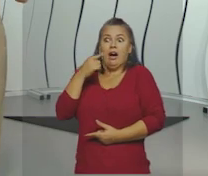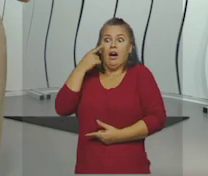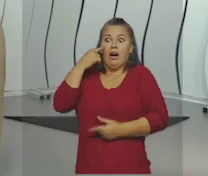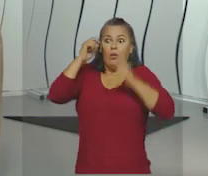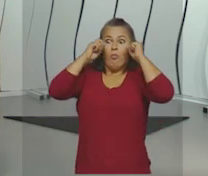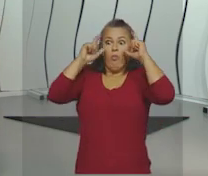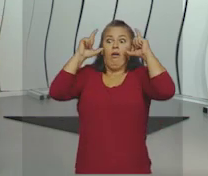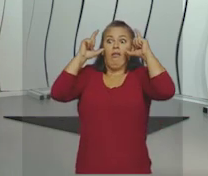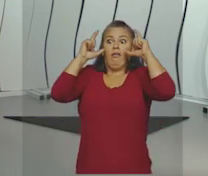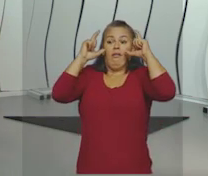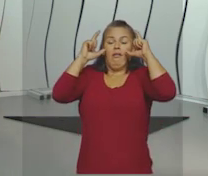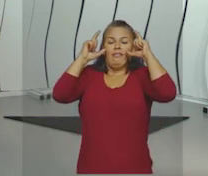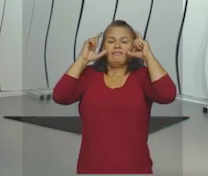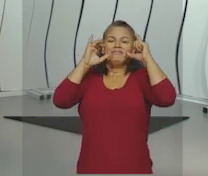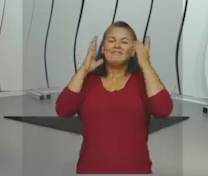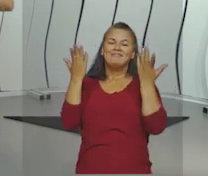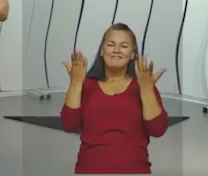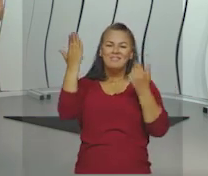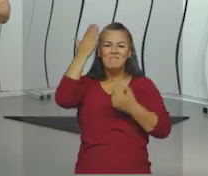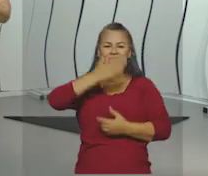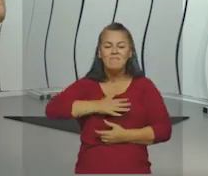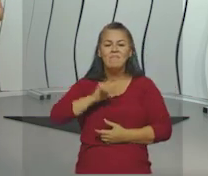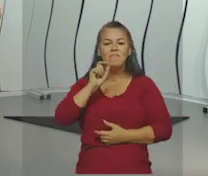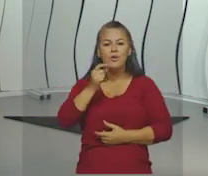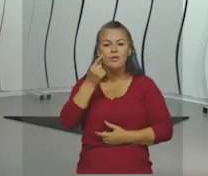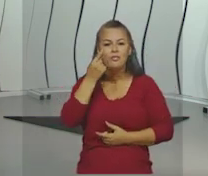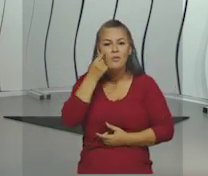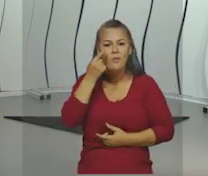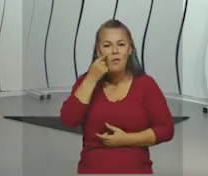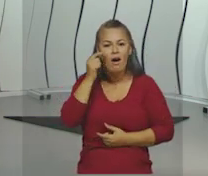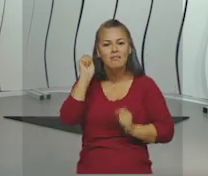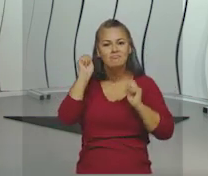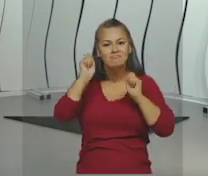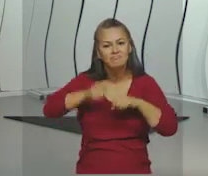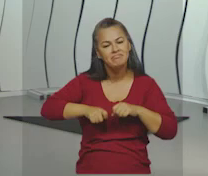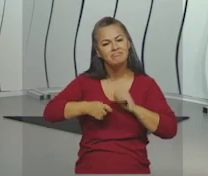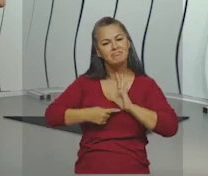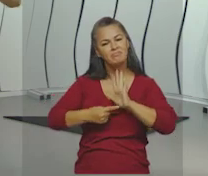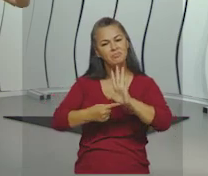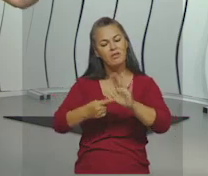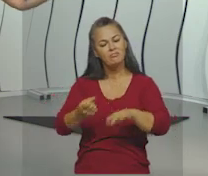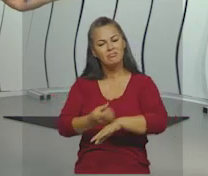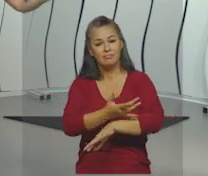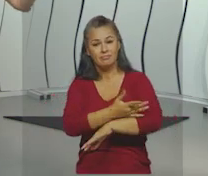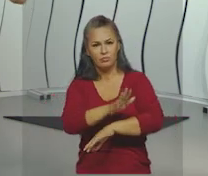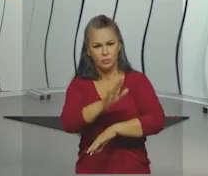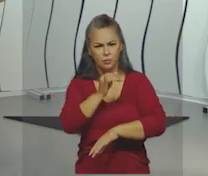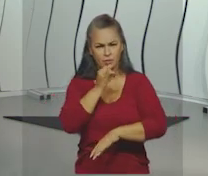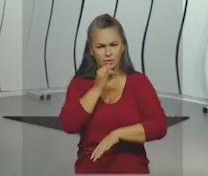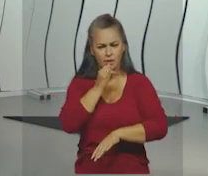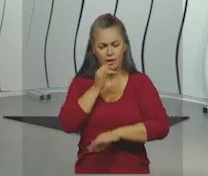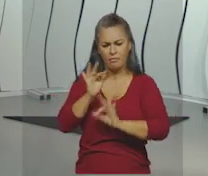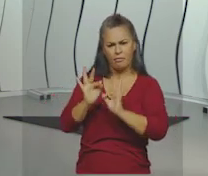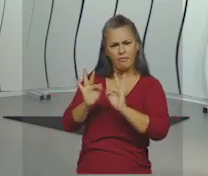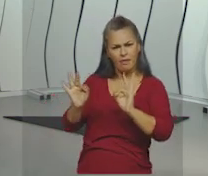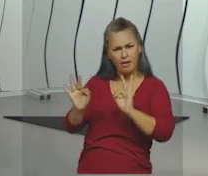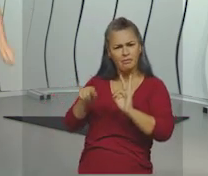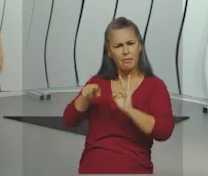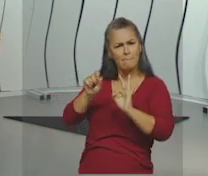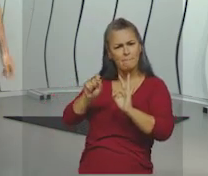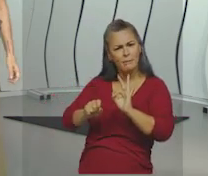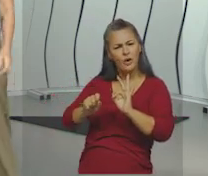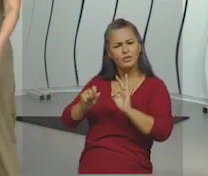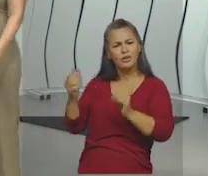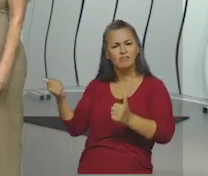o emoji, pelo olhar, ele traz emoção. E, às vezes, uma palavra, uma frase, eu substituo com um